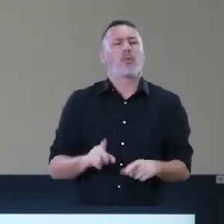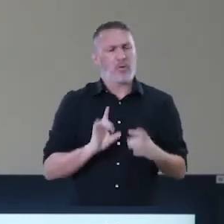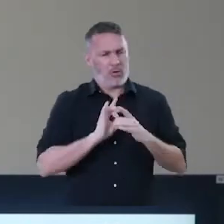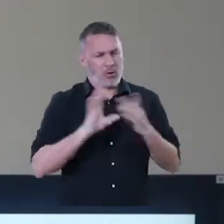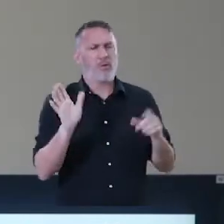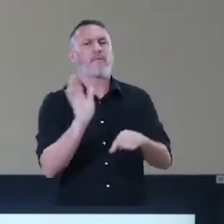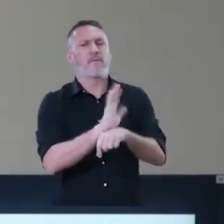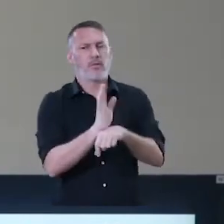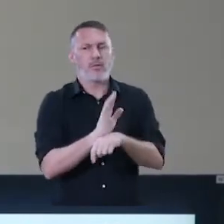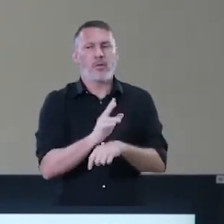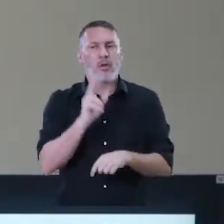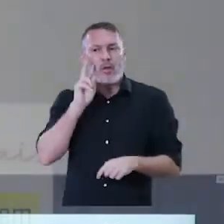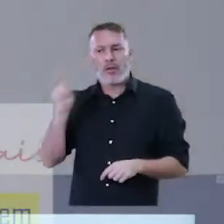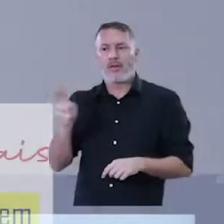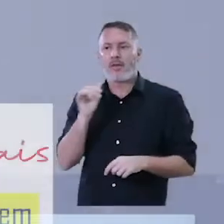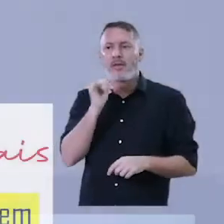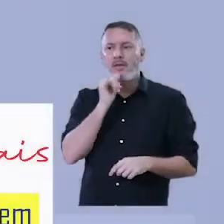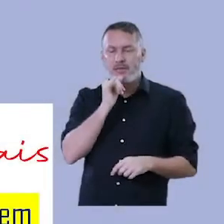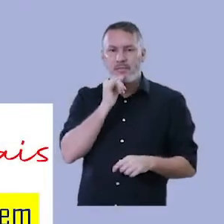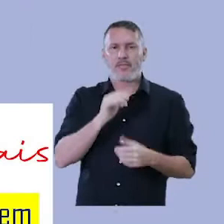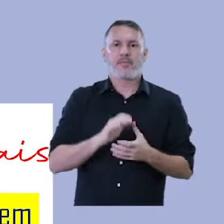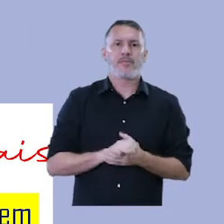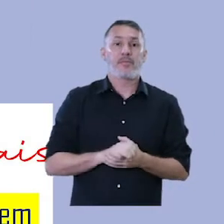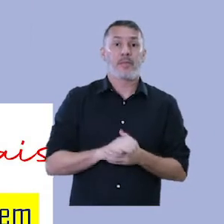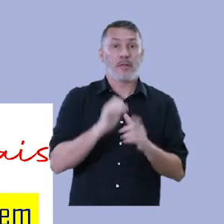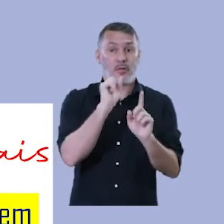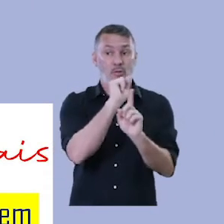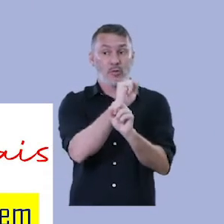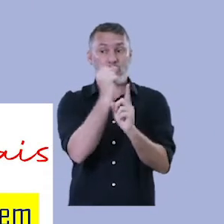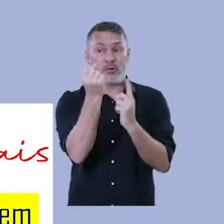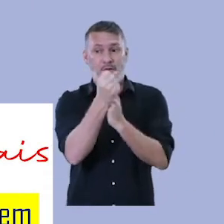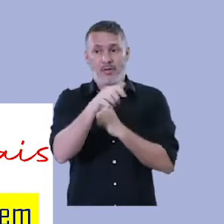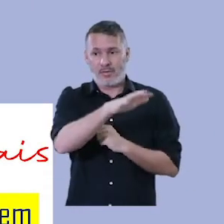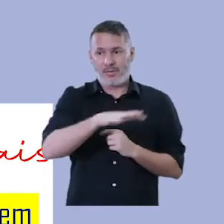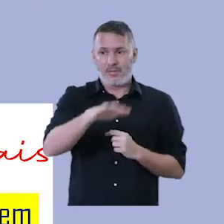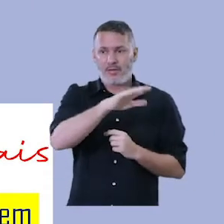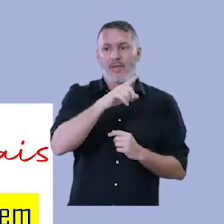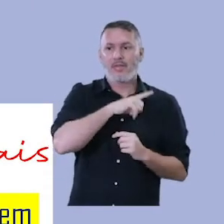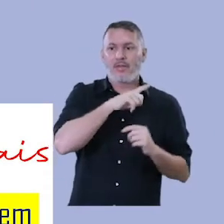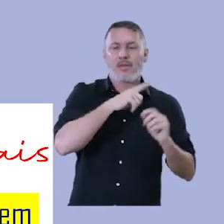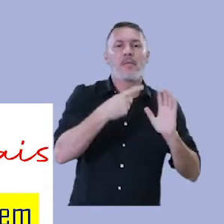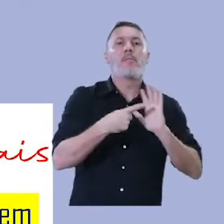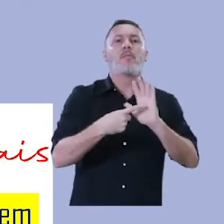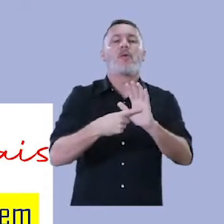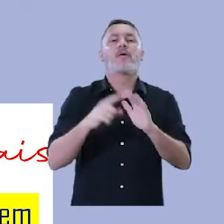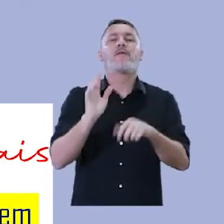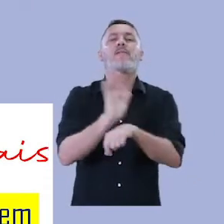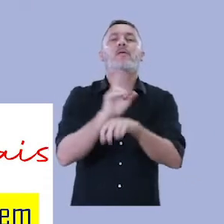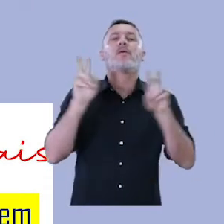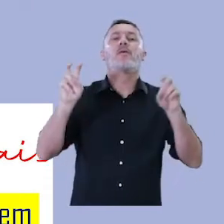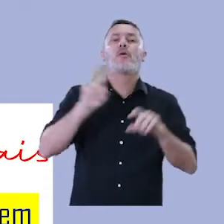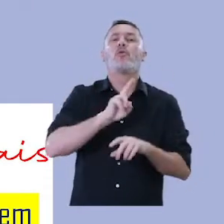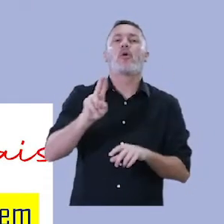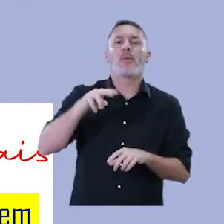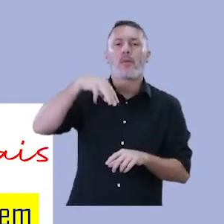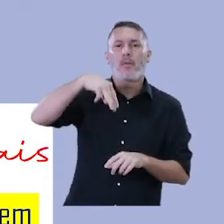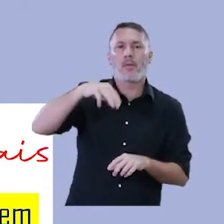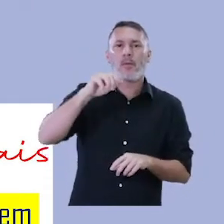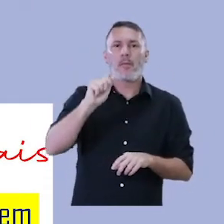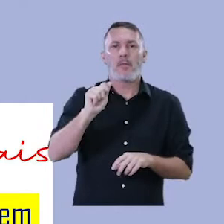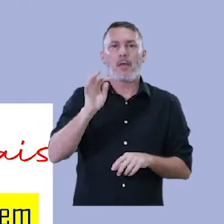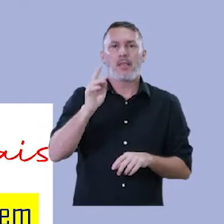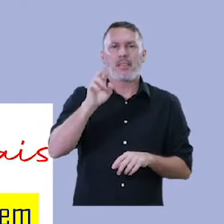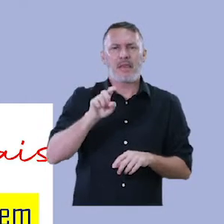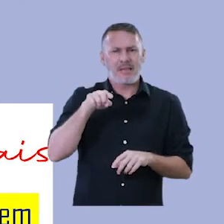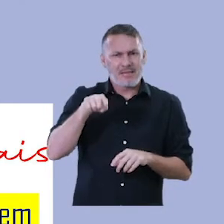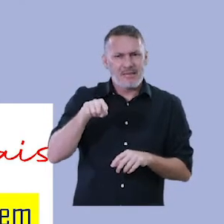mostrando para vocês mais um exemplo aqui, ó. Aumentando aqui, a sociedade distópica retratada no longa-metragem